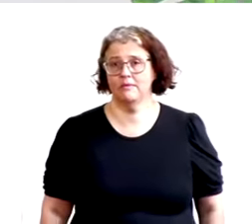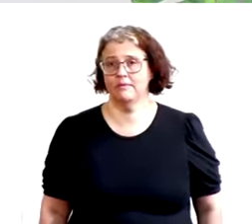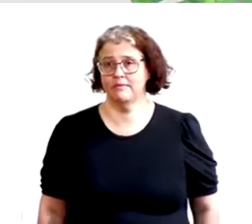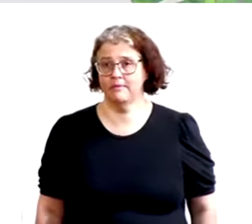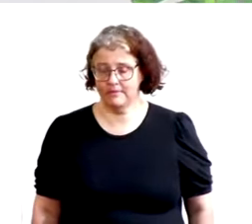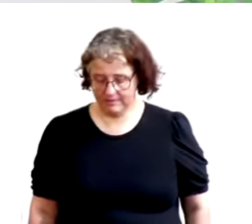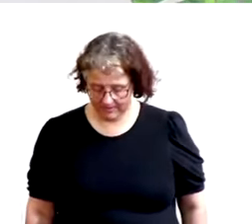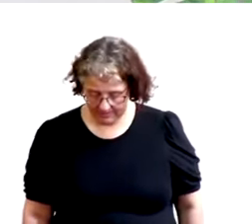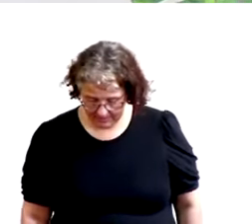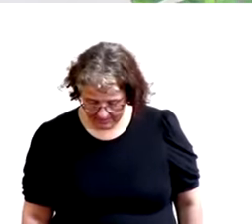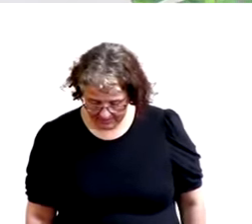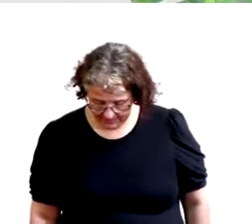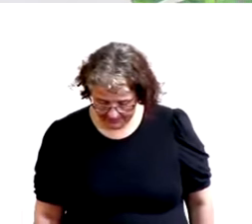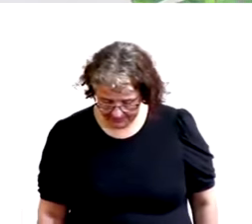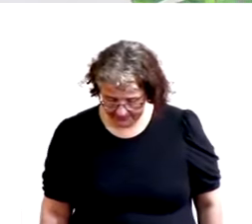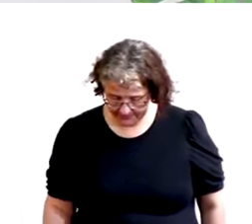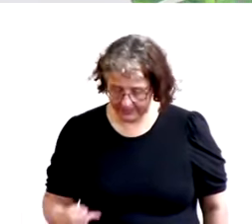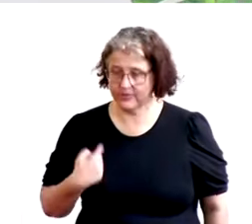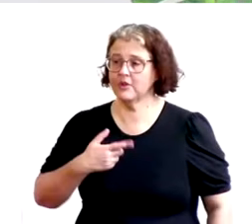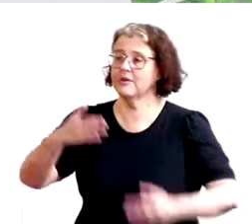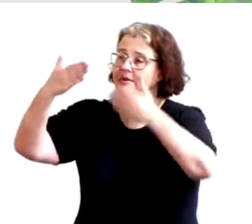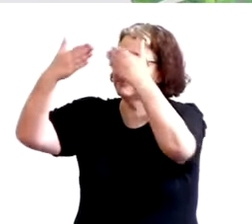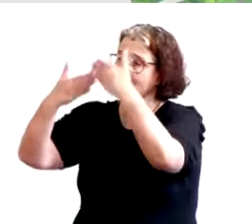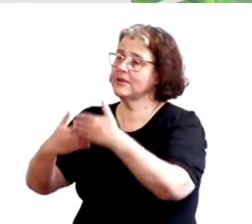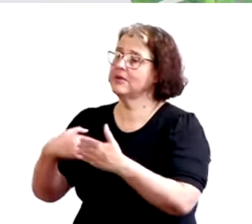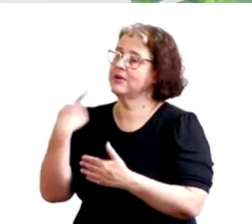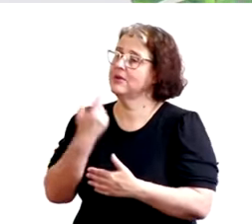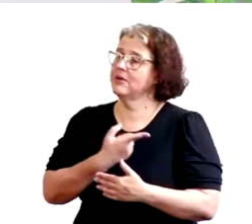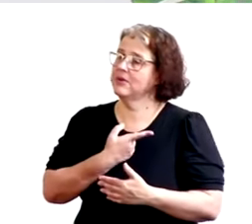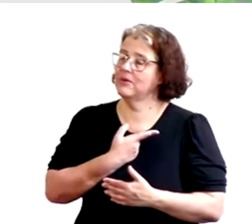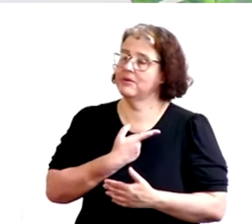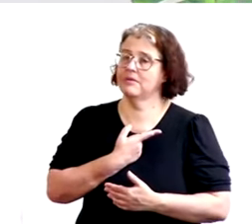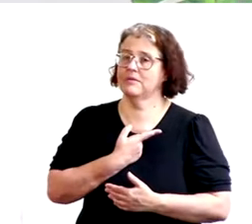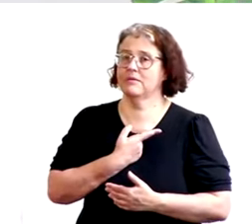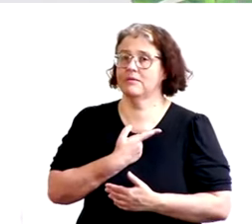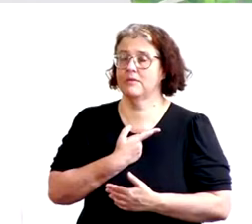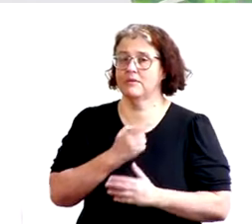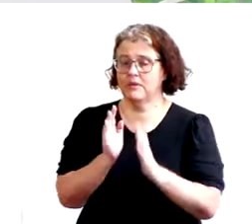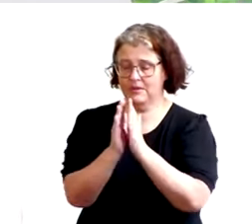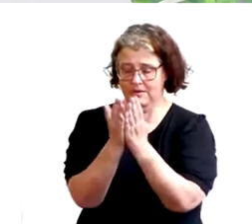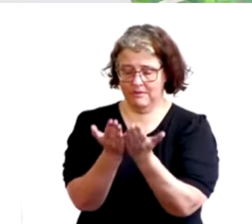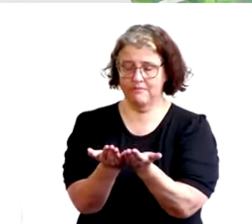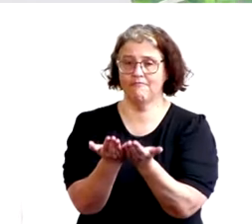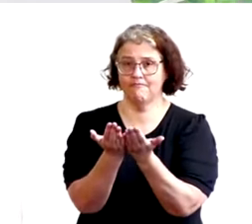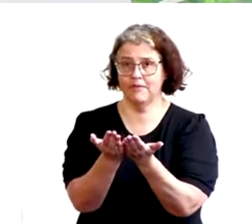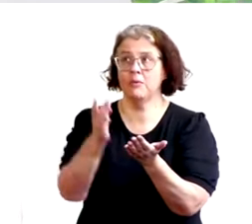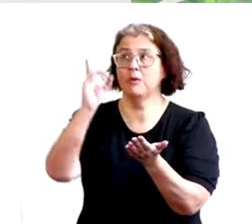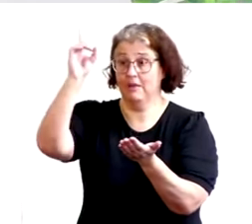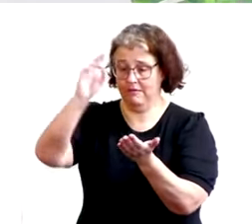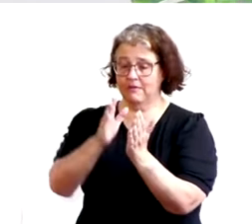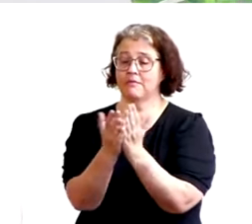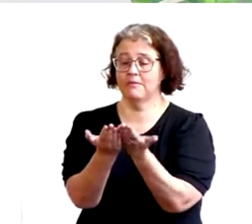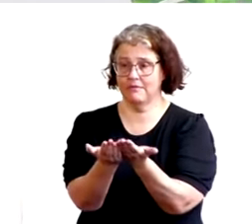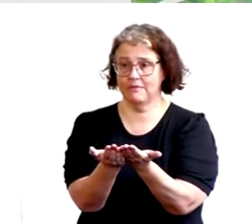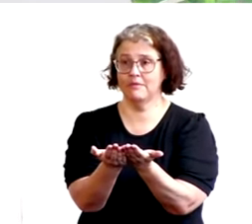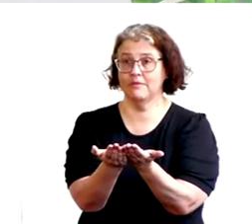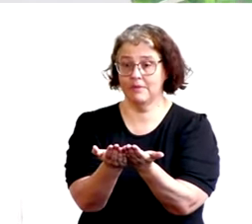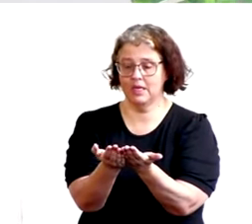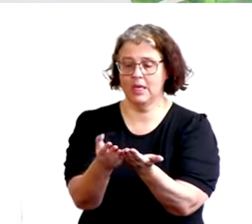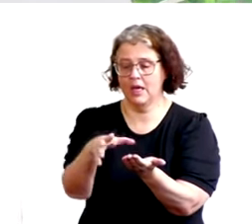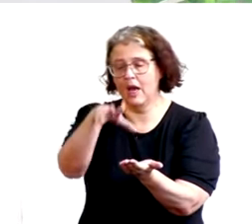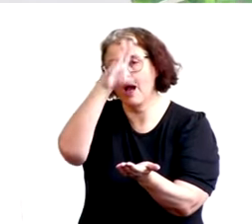nós temos diante de nós um manual que pode ser utilizado para tratar não somente a nossa